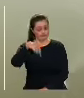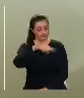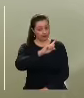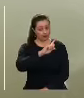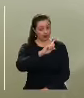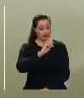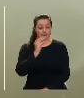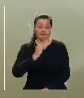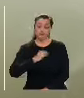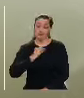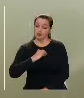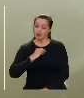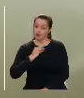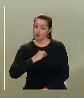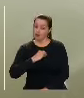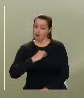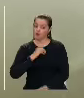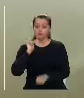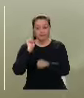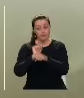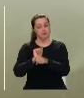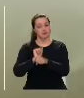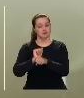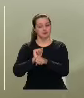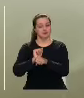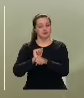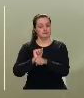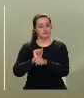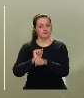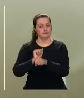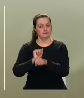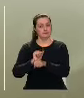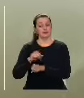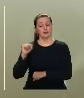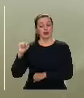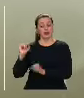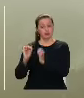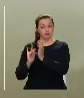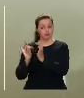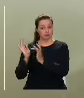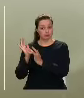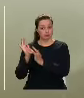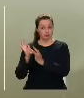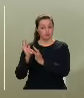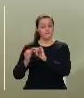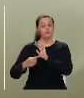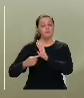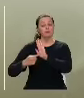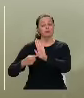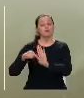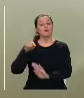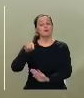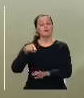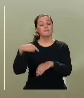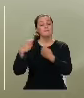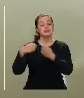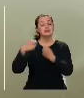faça isso mais. Ou seja, Jesus levou a mulher a um arrependimento e a